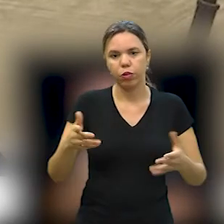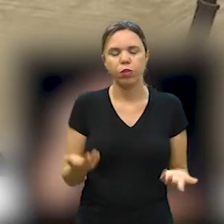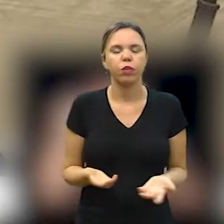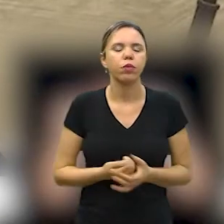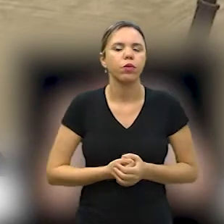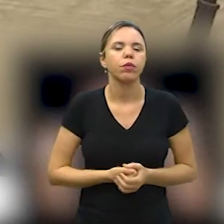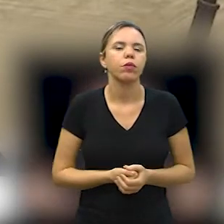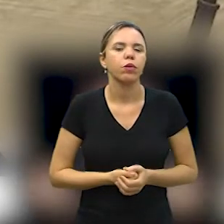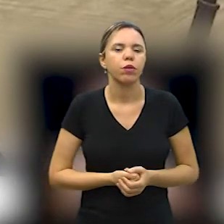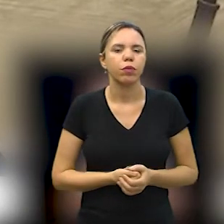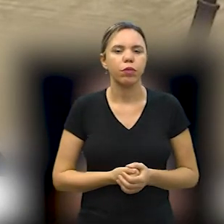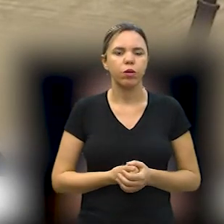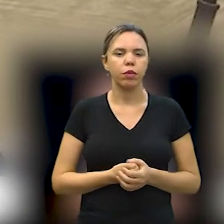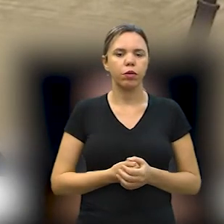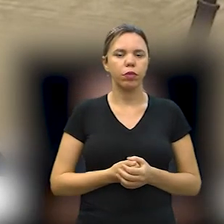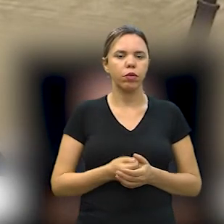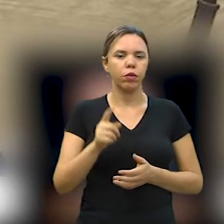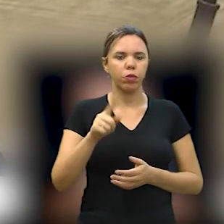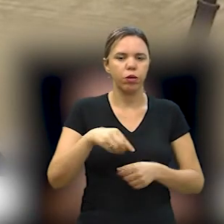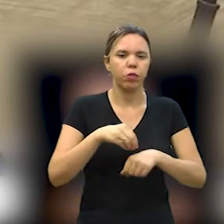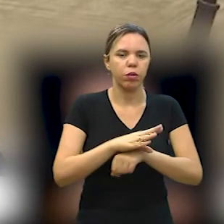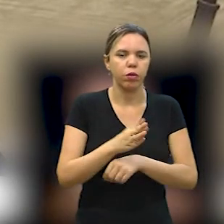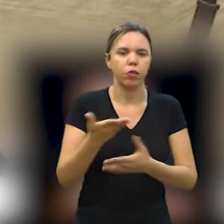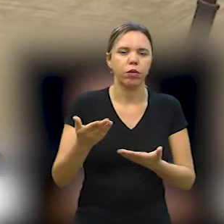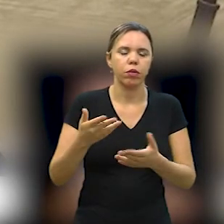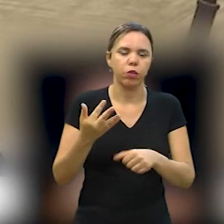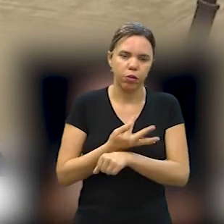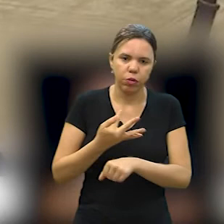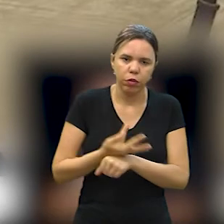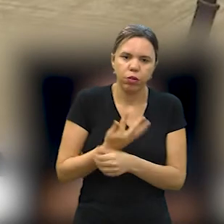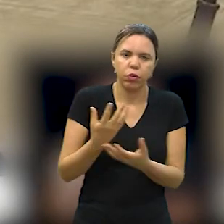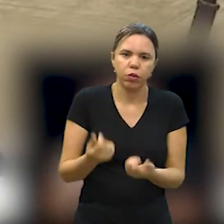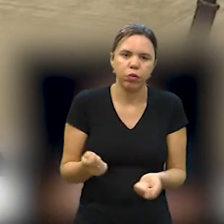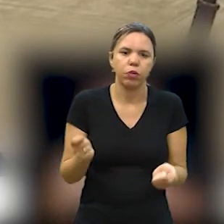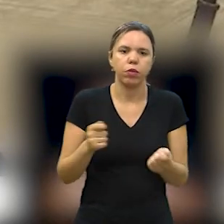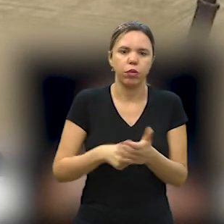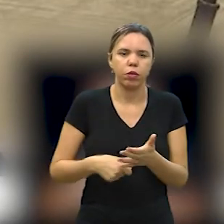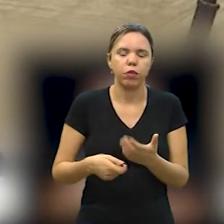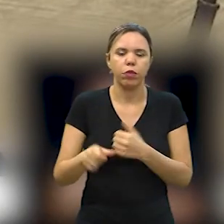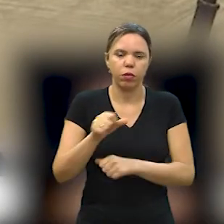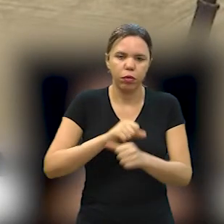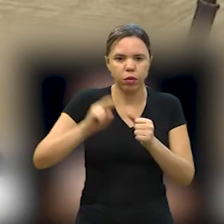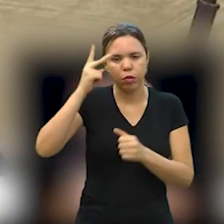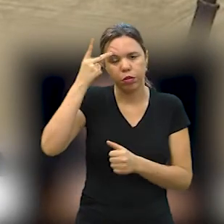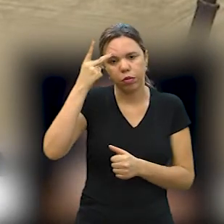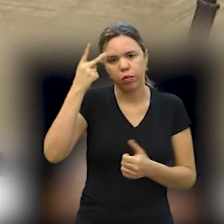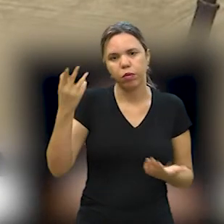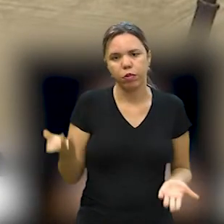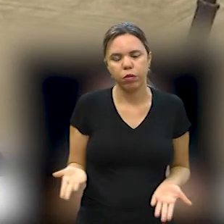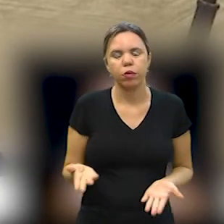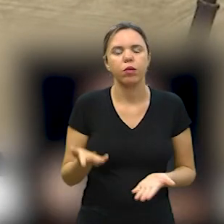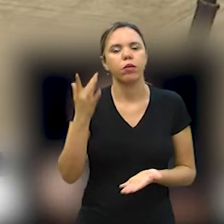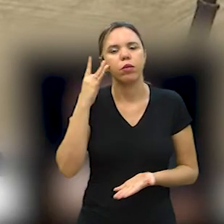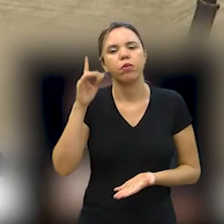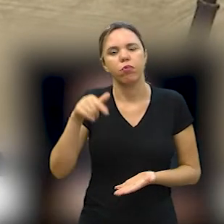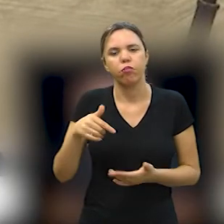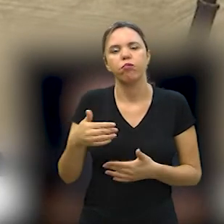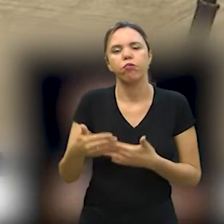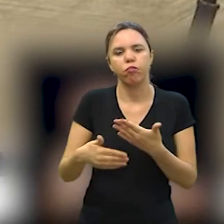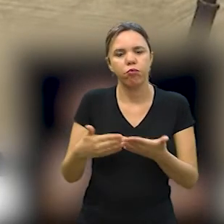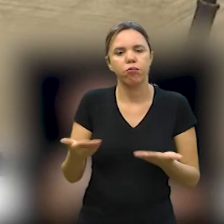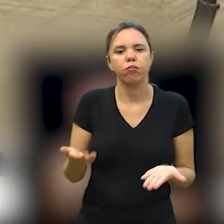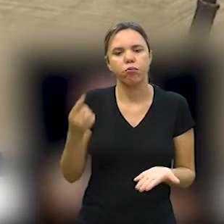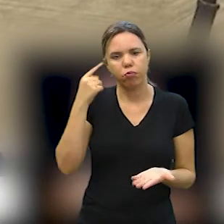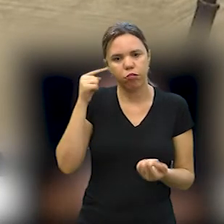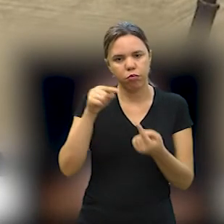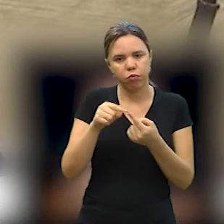e isso passa por essa tolerância né a possibilidade de mudar Enfim então acho que é por